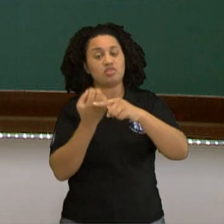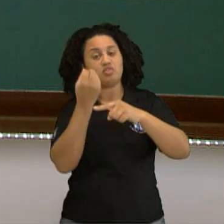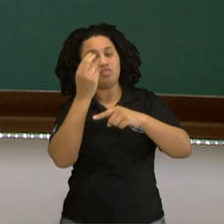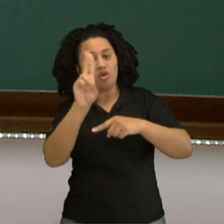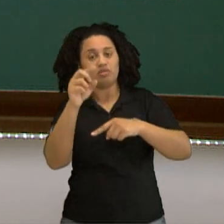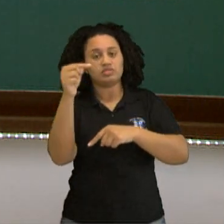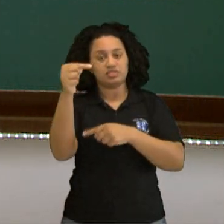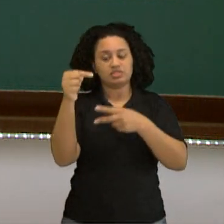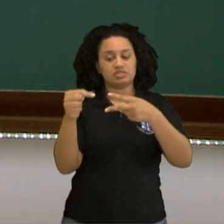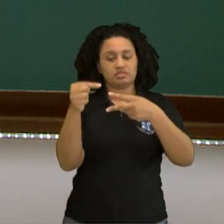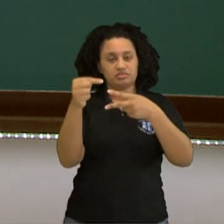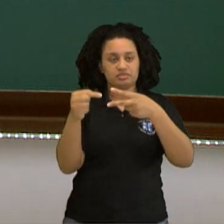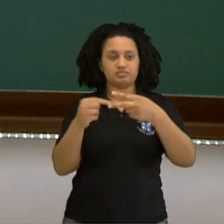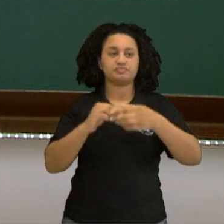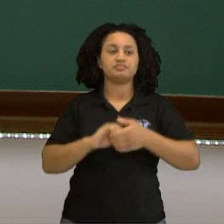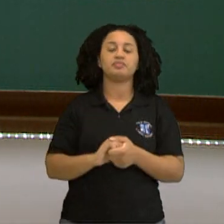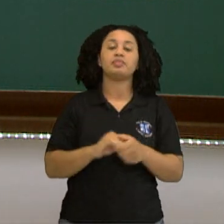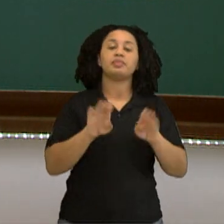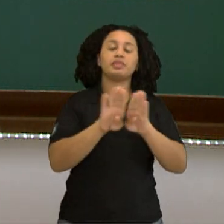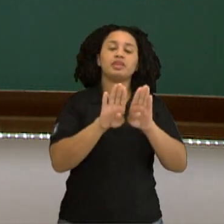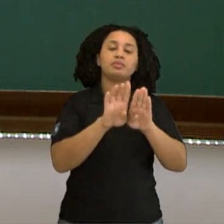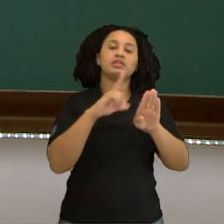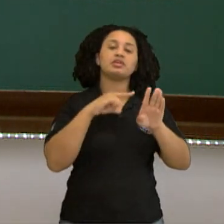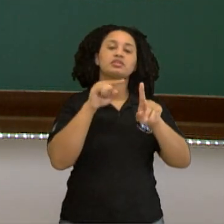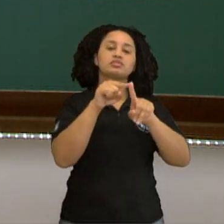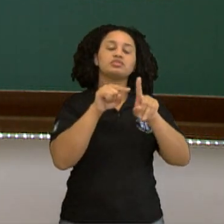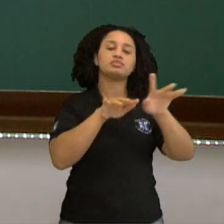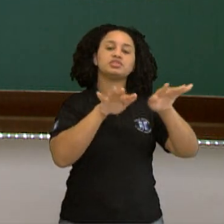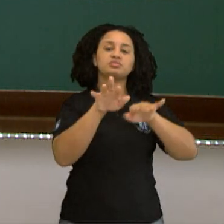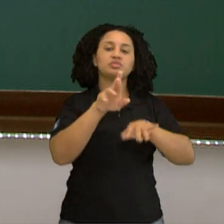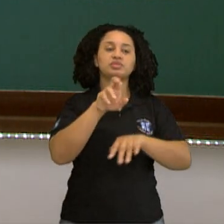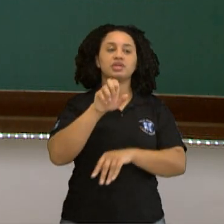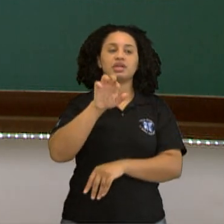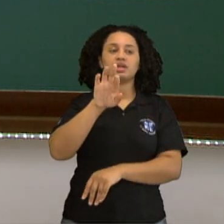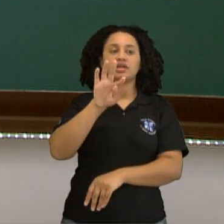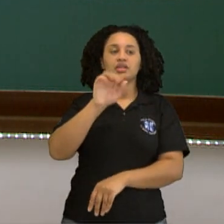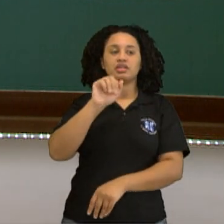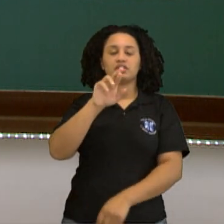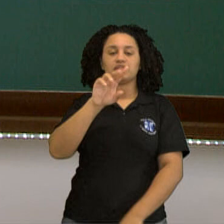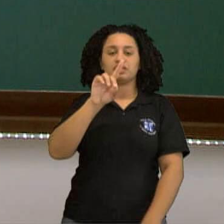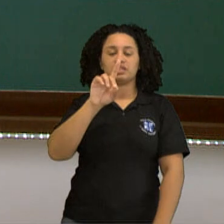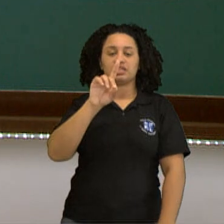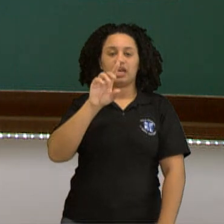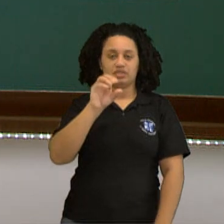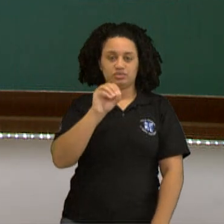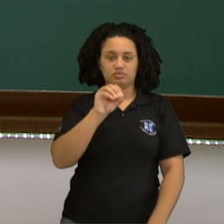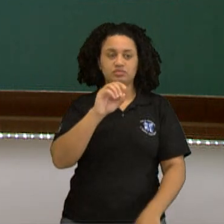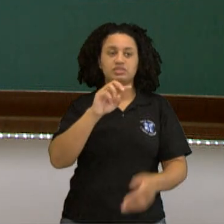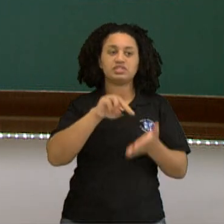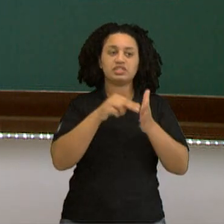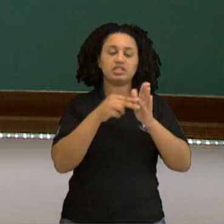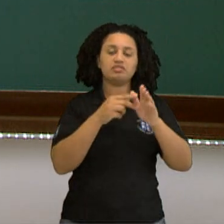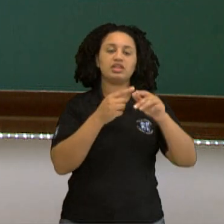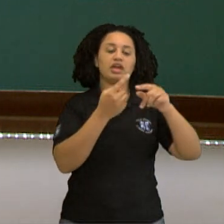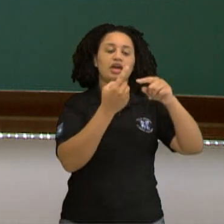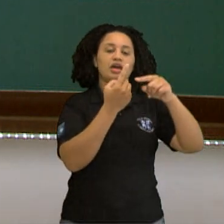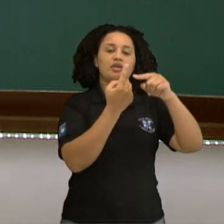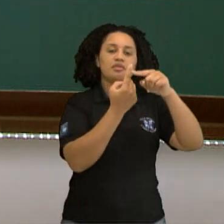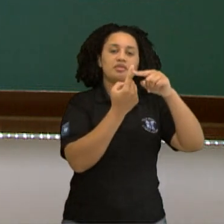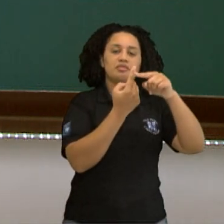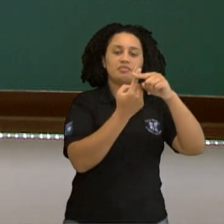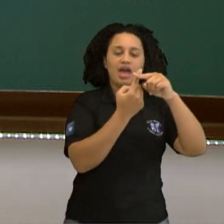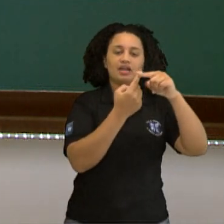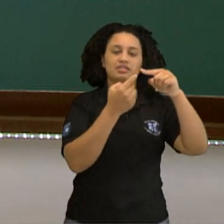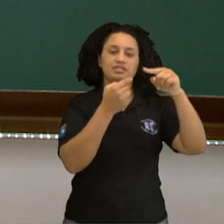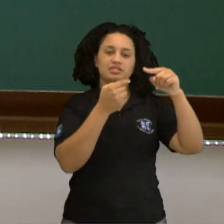negativo. E nós temos o movimento retardado, que é quando os vetores velocidade e aceleração têm sentidos opostos. Estão na mesma